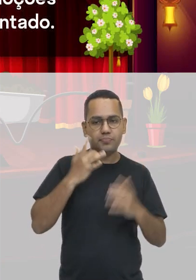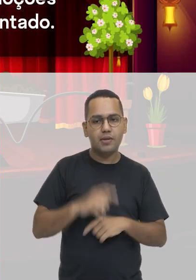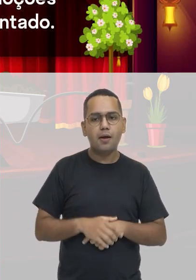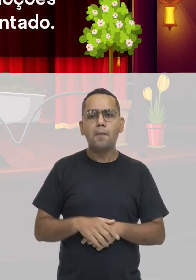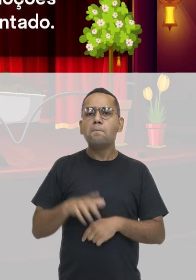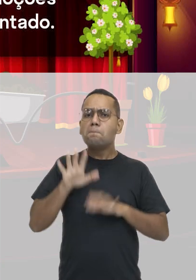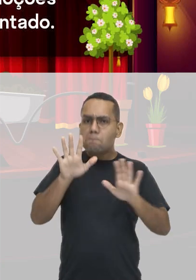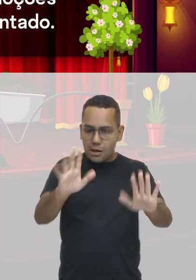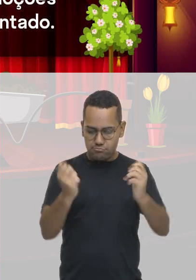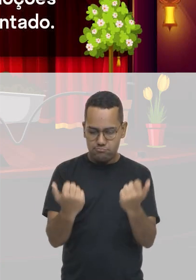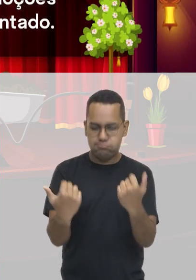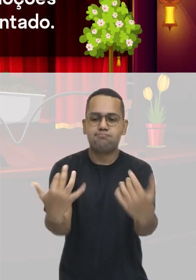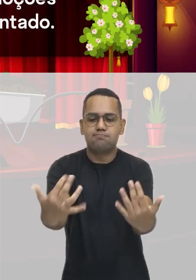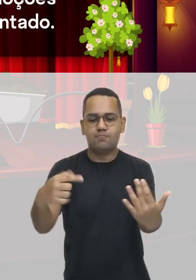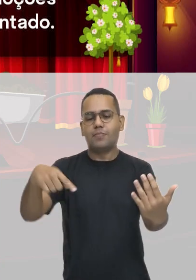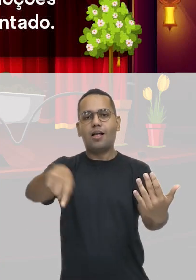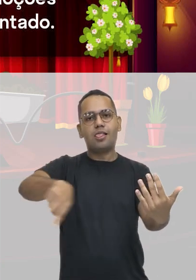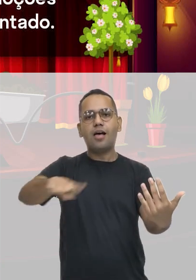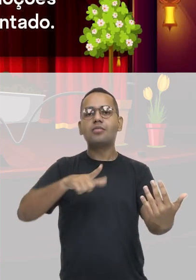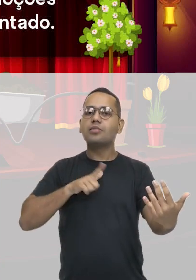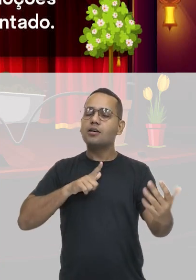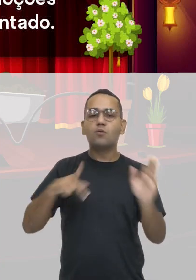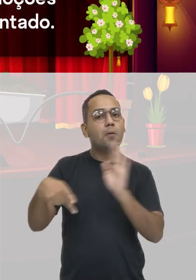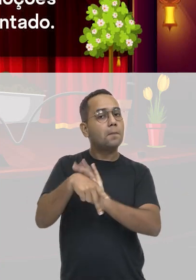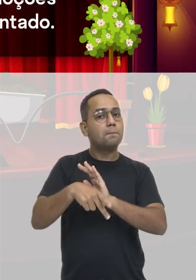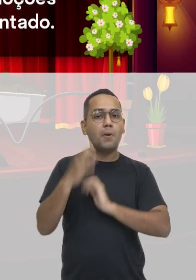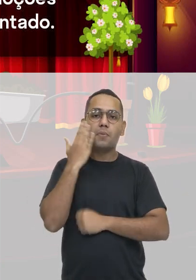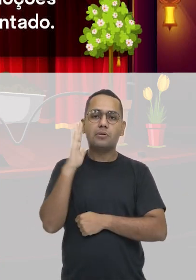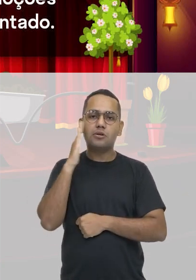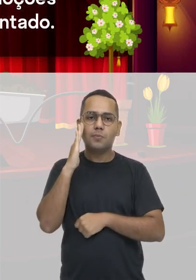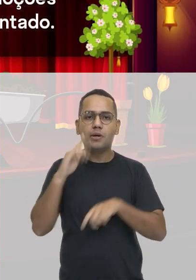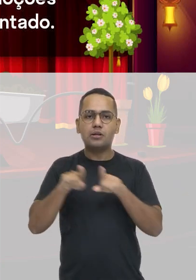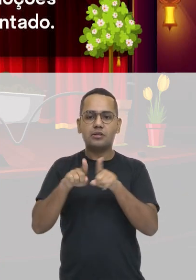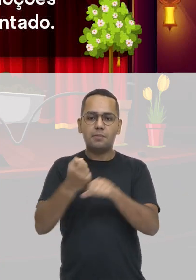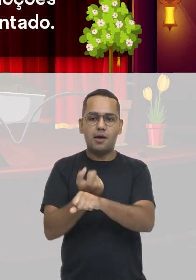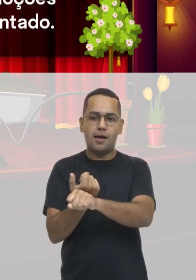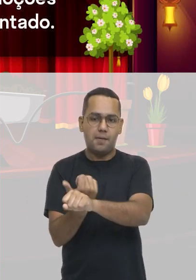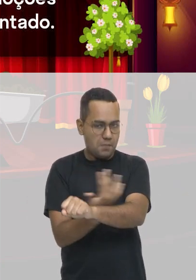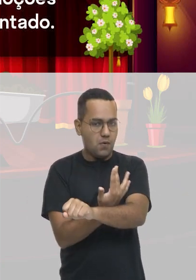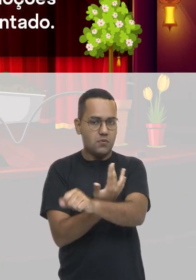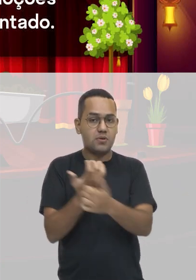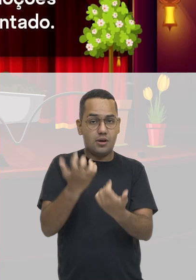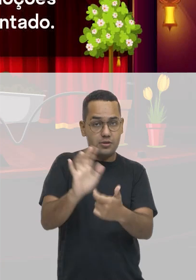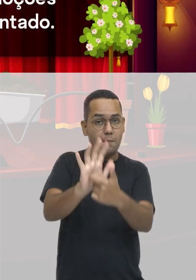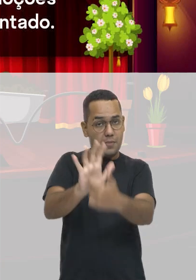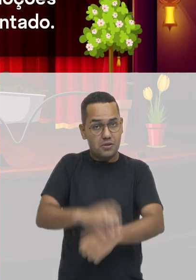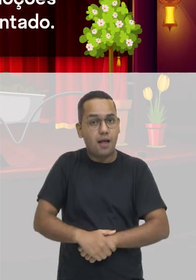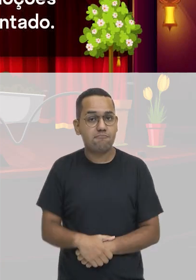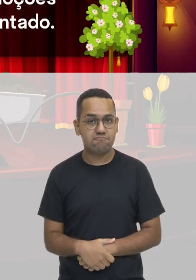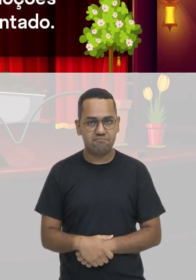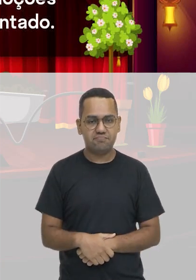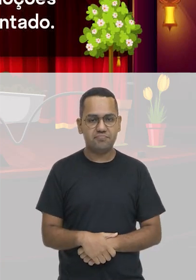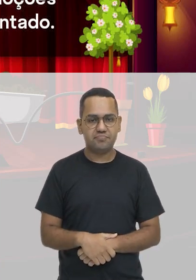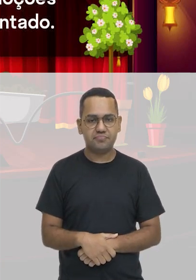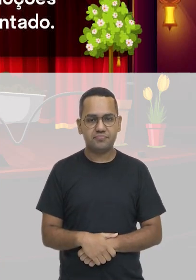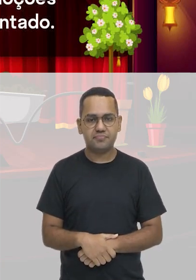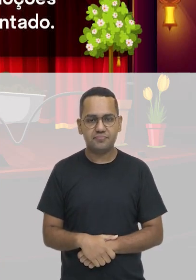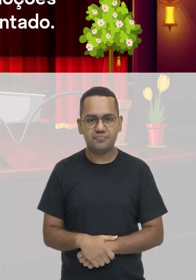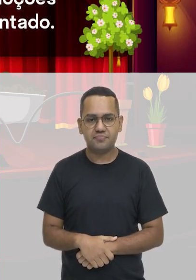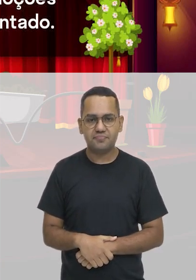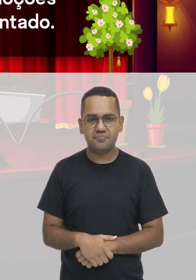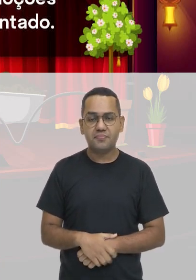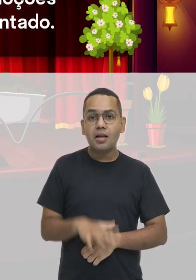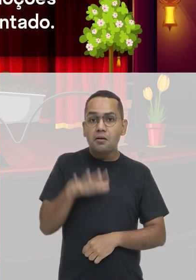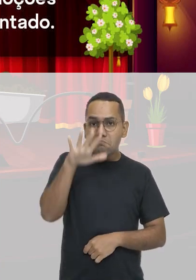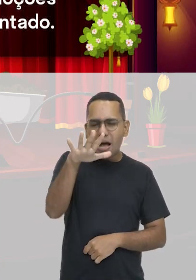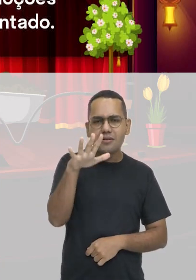próprias interpretações e emoções para o que é apresentado. É aquilo que eu falei, o público às vezes chega